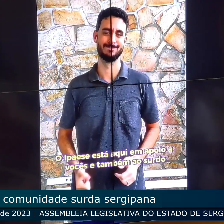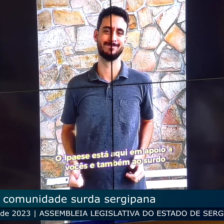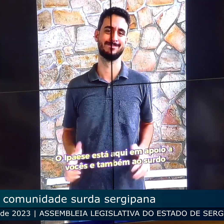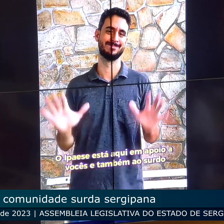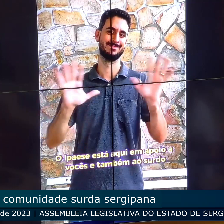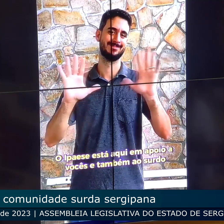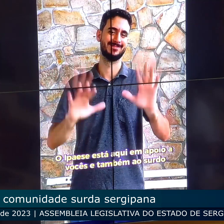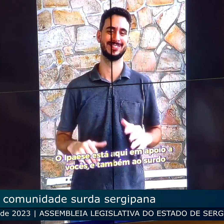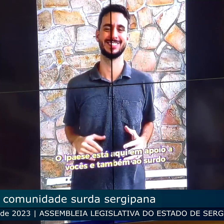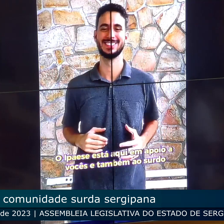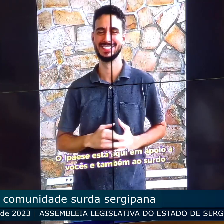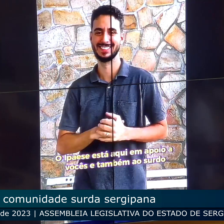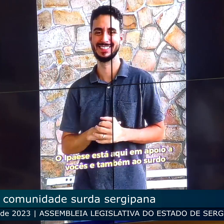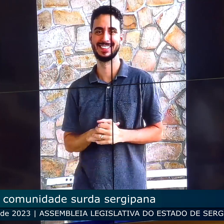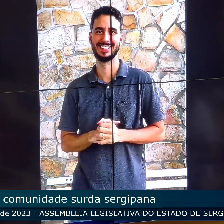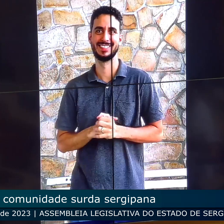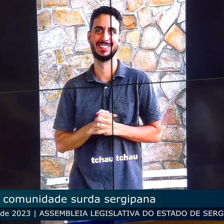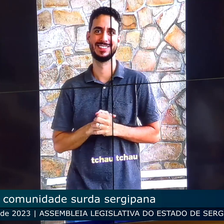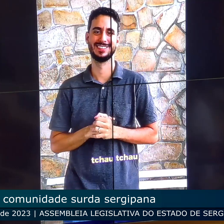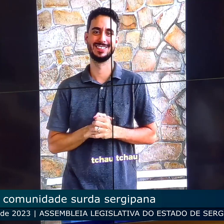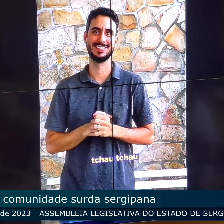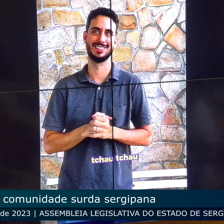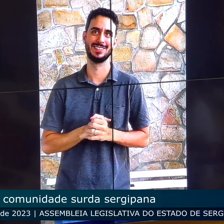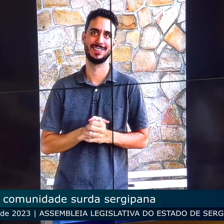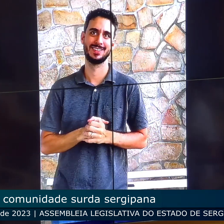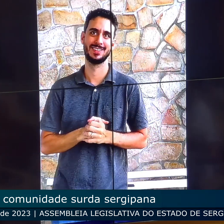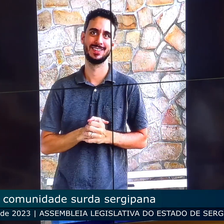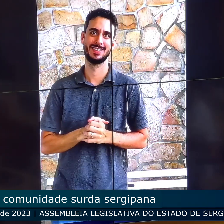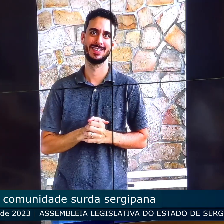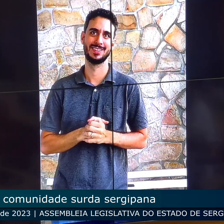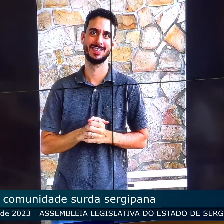apoio a vocês e também ao surdo. Tchau, tchau.